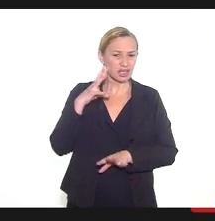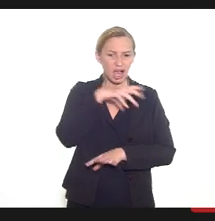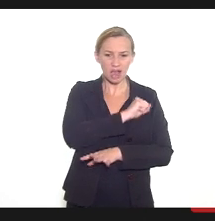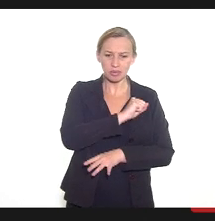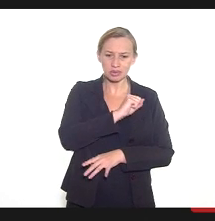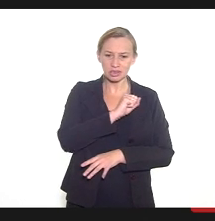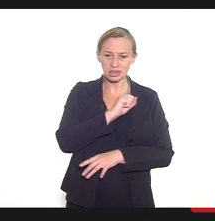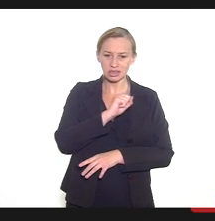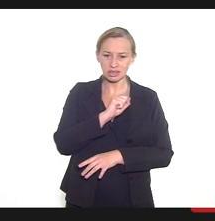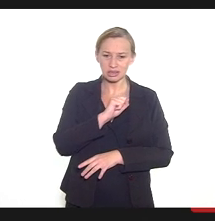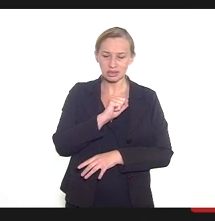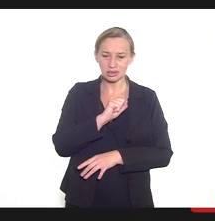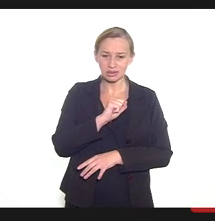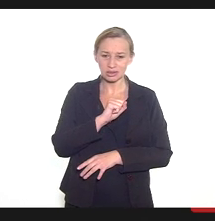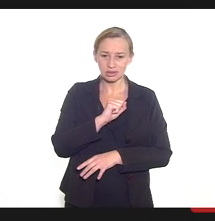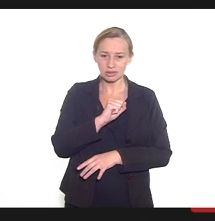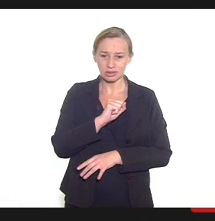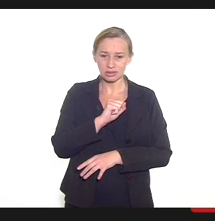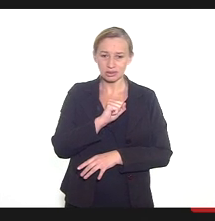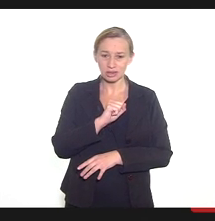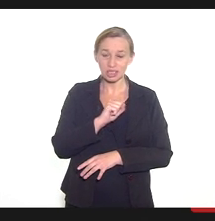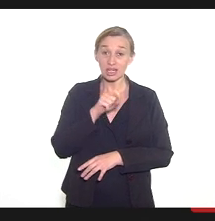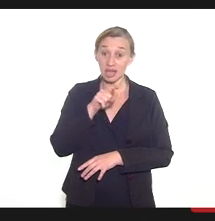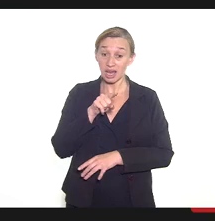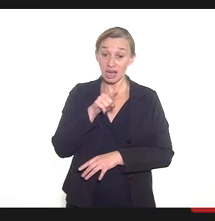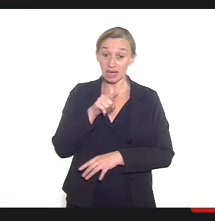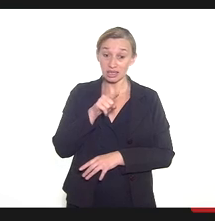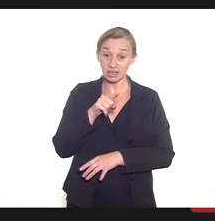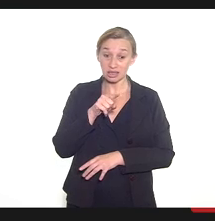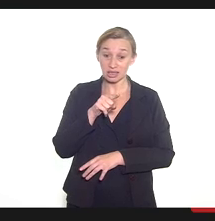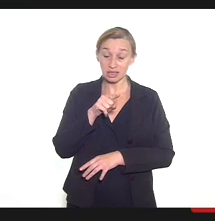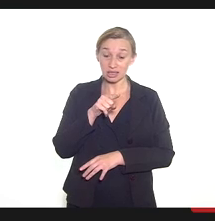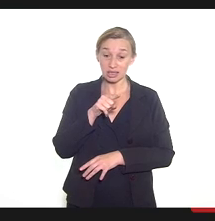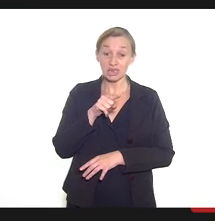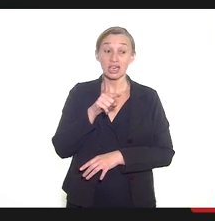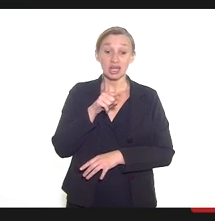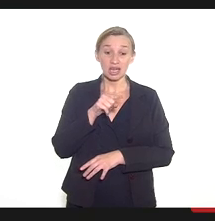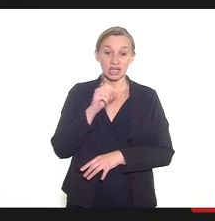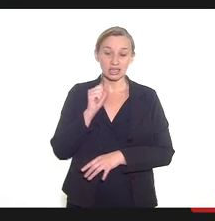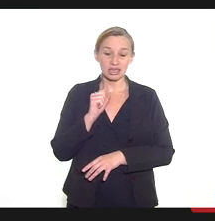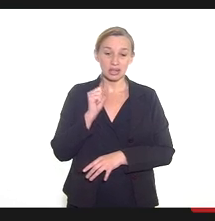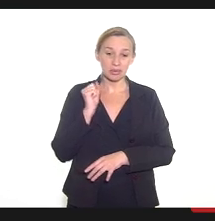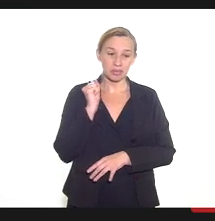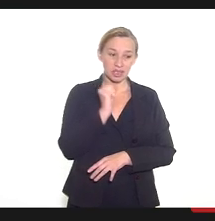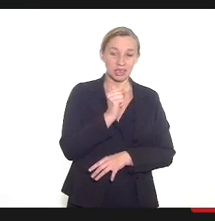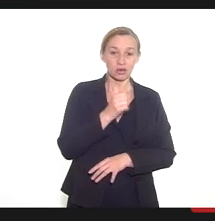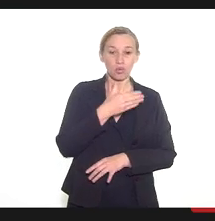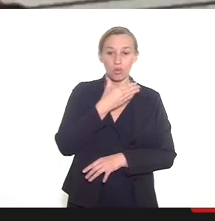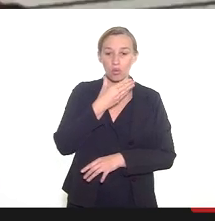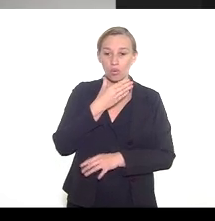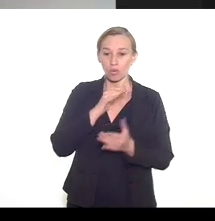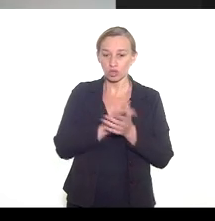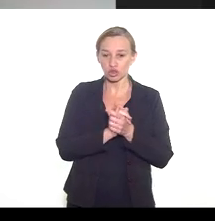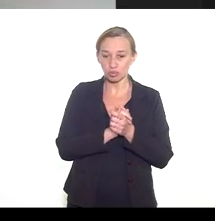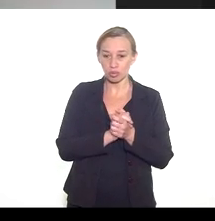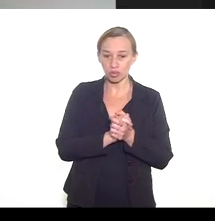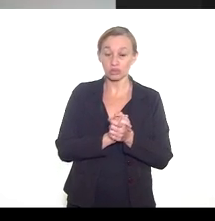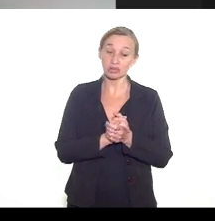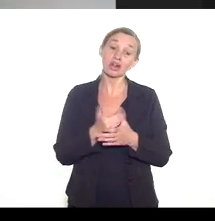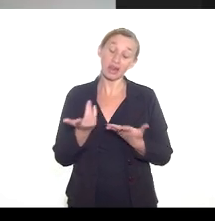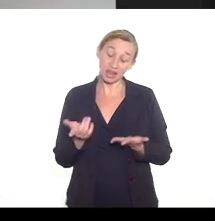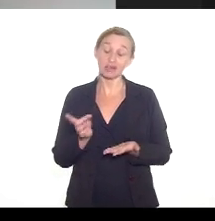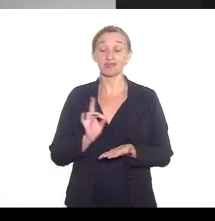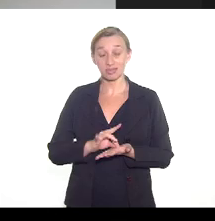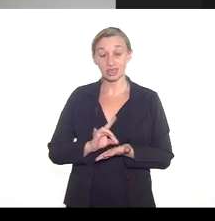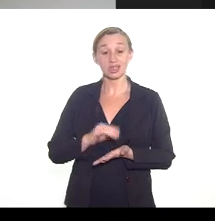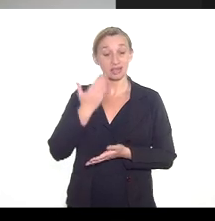que ela tinha se revoltado e tinha sido ele que tinha morrido. É para dar essa ideia, que era